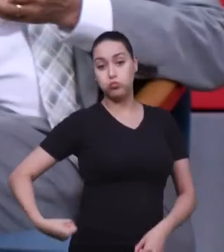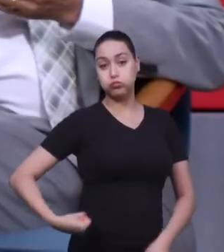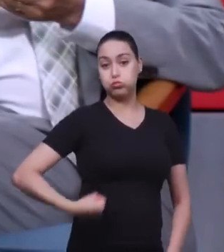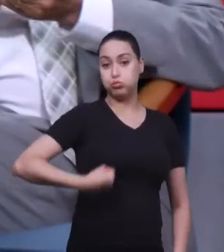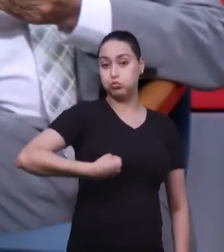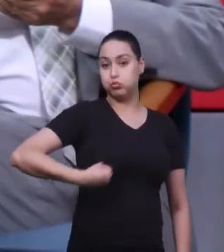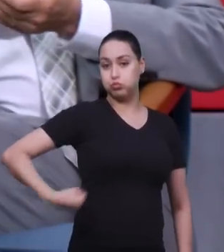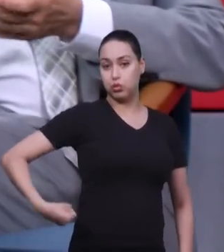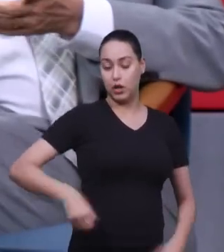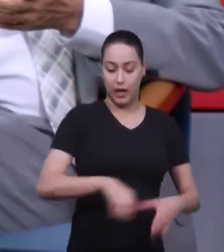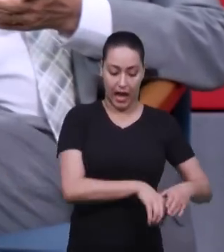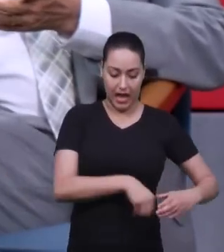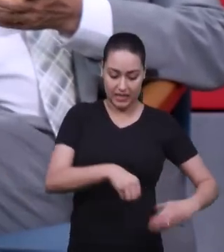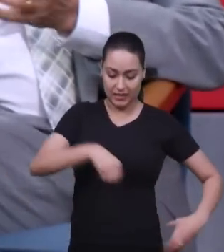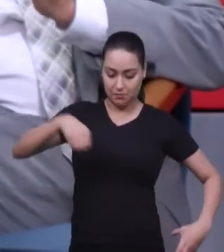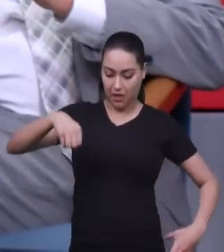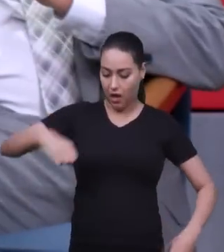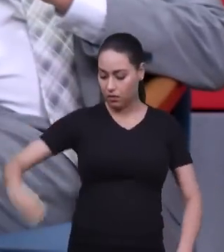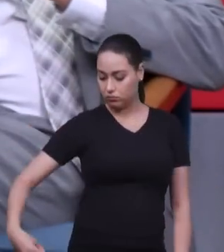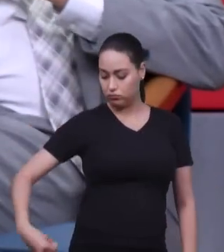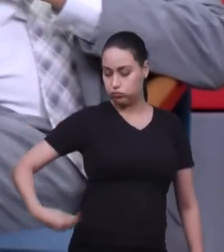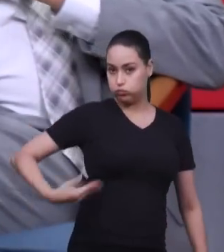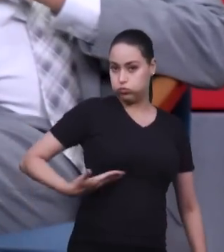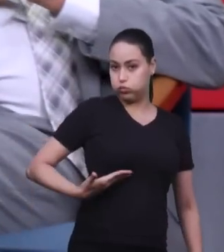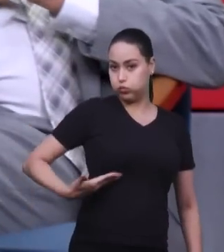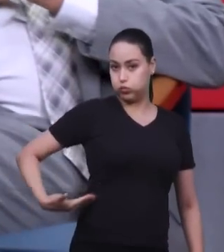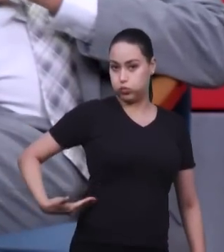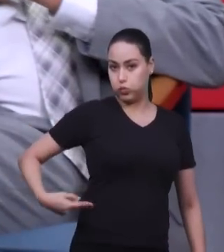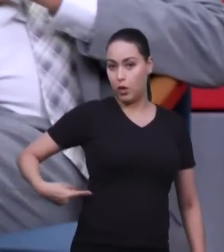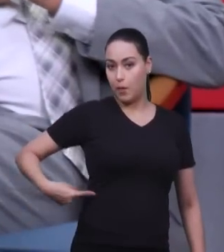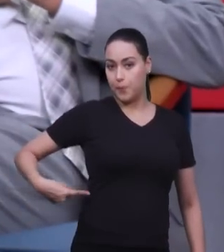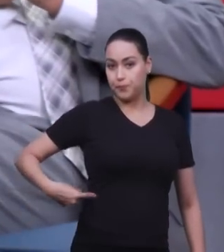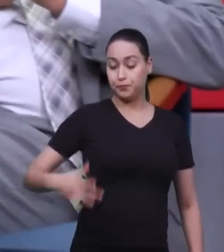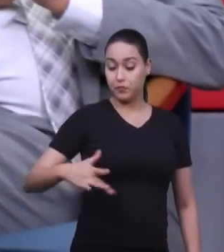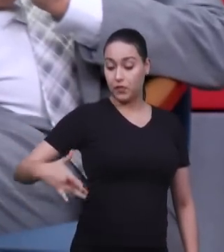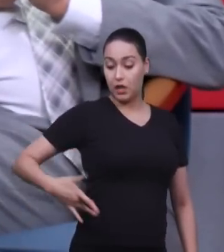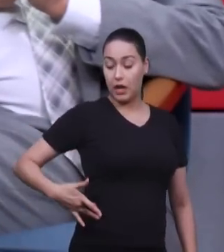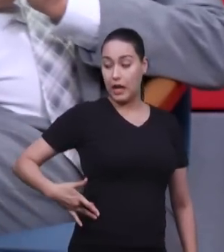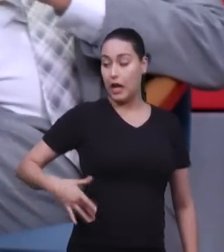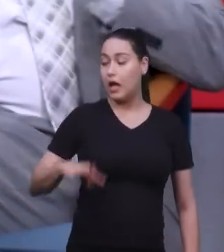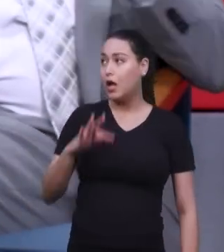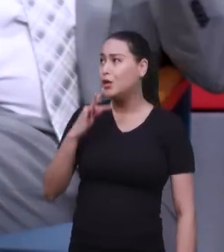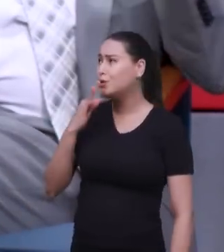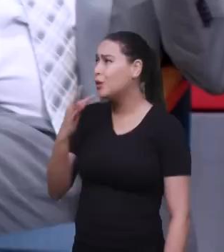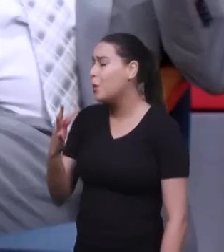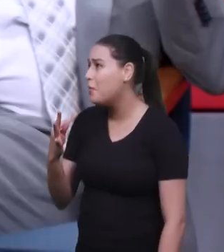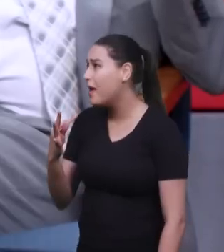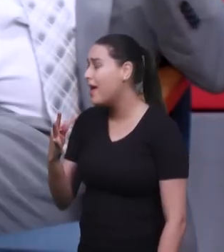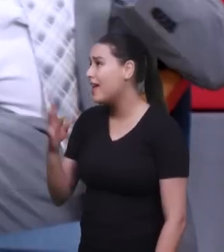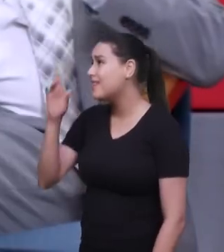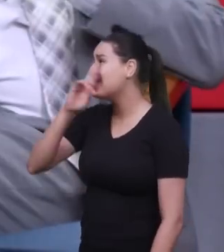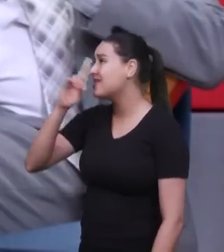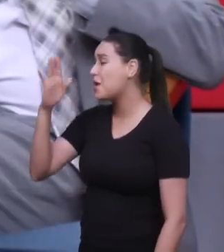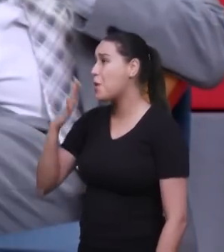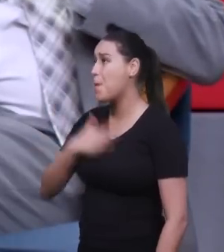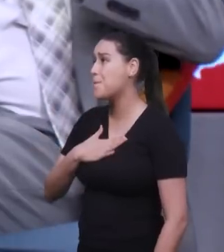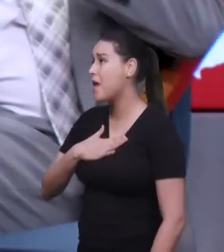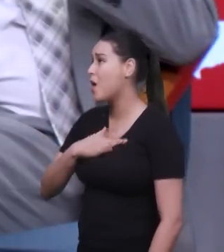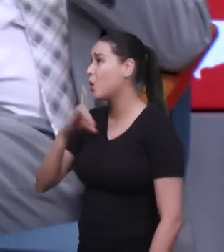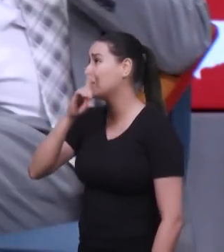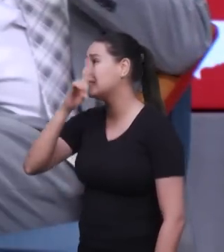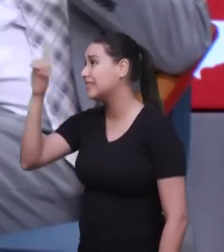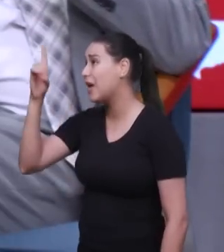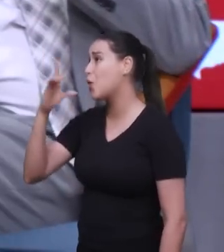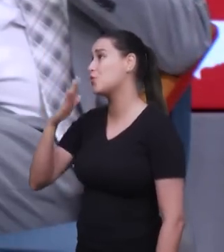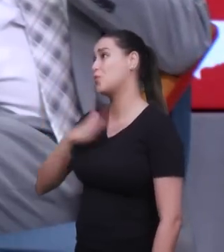E Tomé apalpou a mão e o lado. E Tomé disse: Deus meu, Senhor meu e